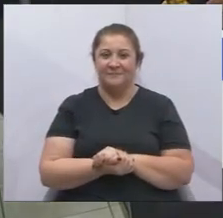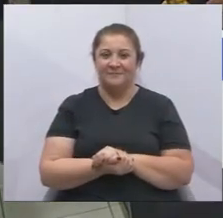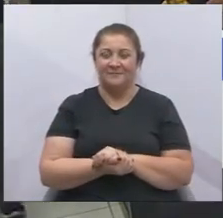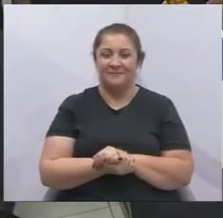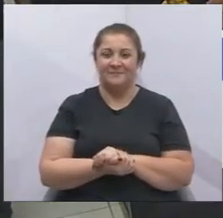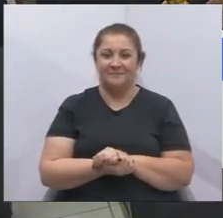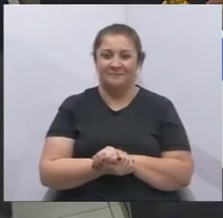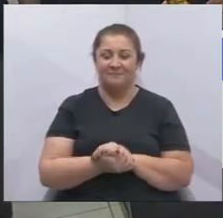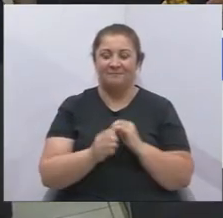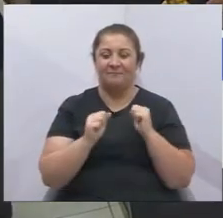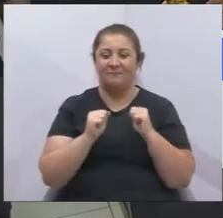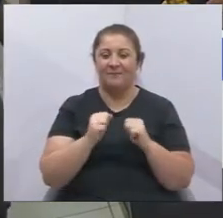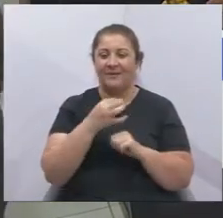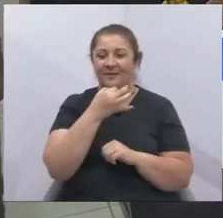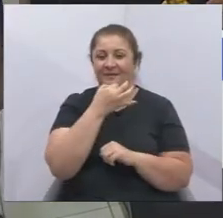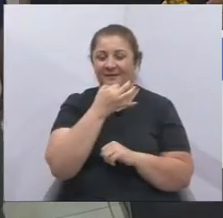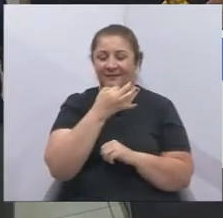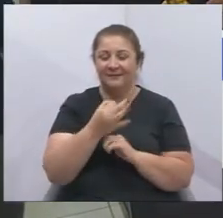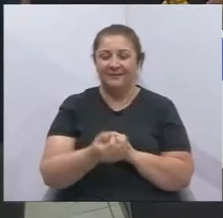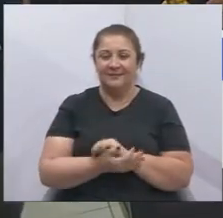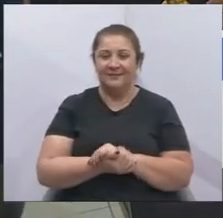O projeto está em discussão.